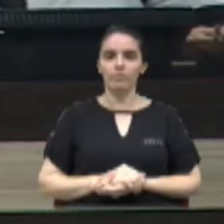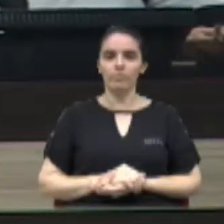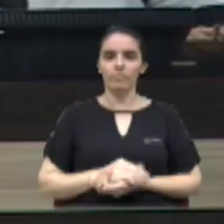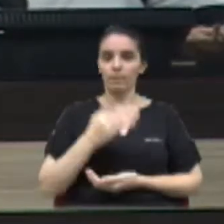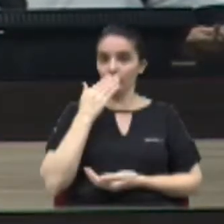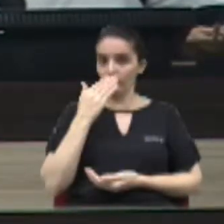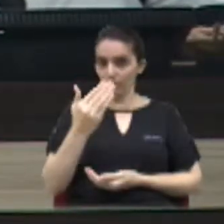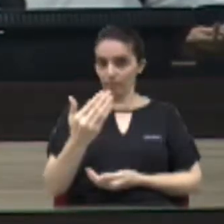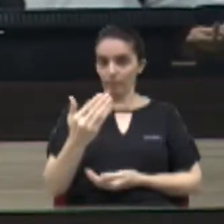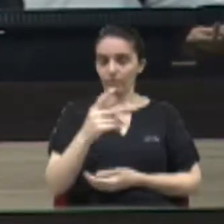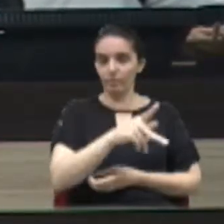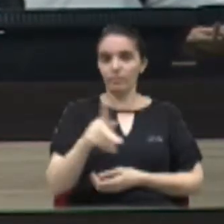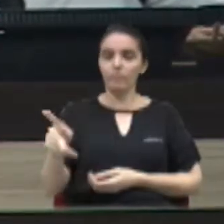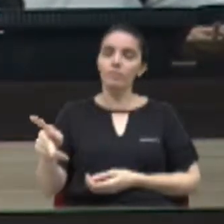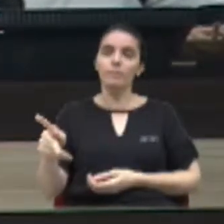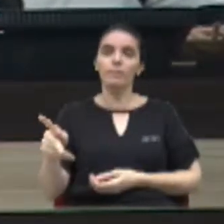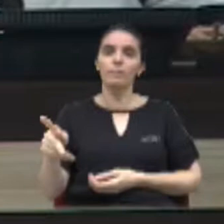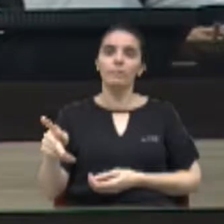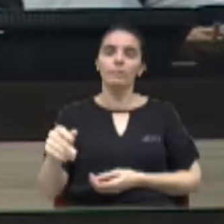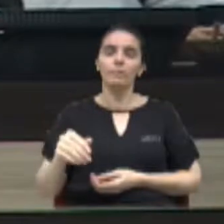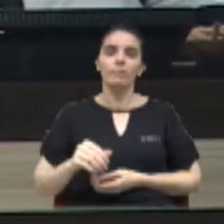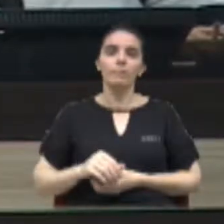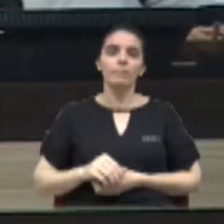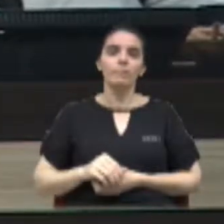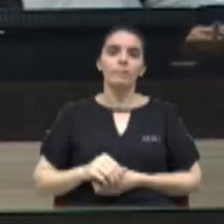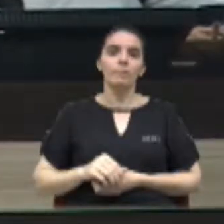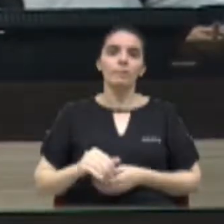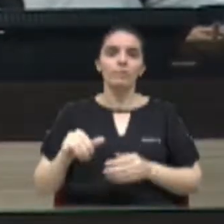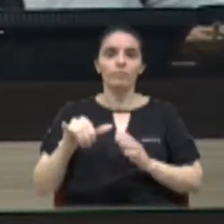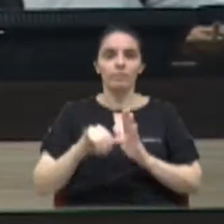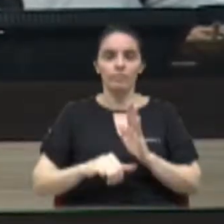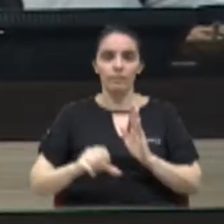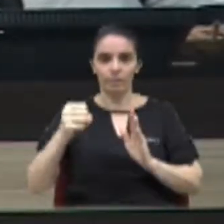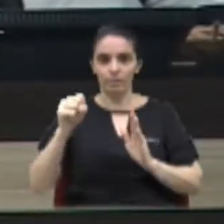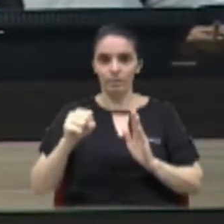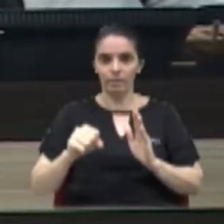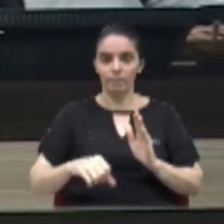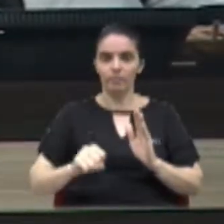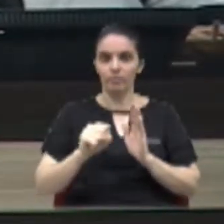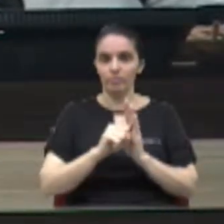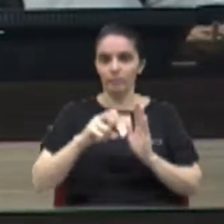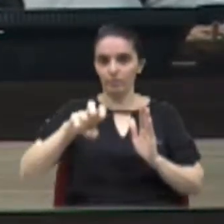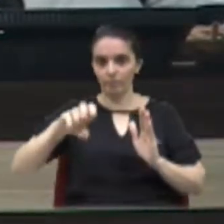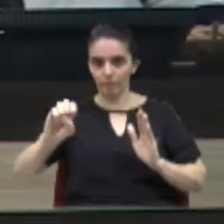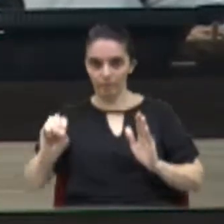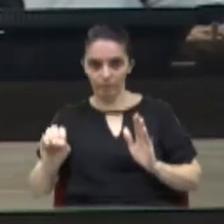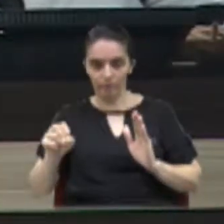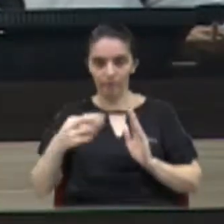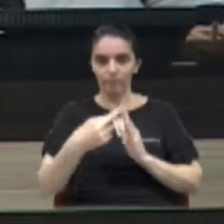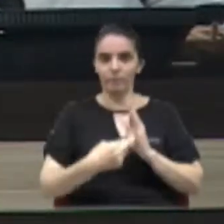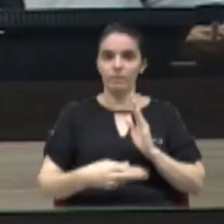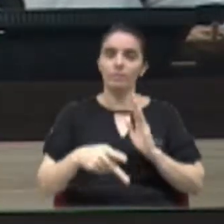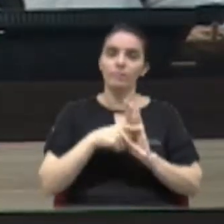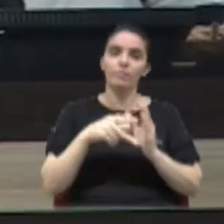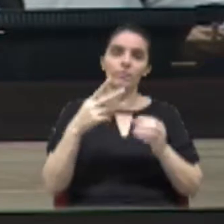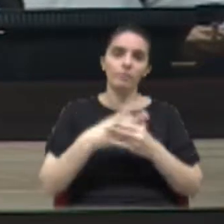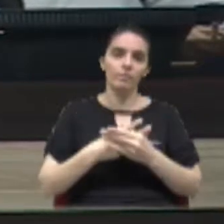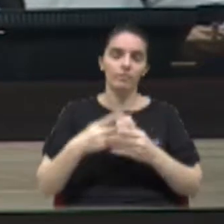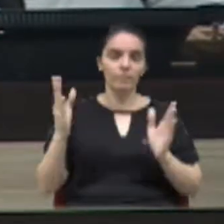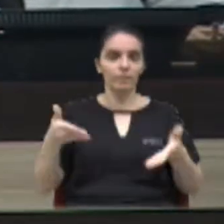Requeremos a presidência da mesa diretora, nos termos do inciso 8º do artigo 58 do Regimento Interno da Câmara Municipal de Limeira, que seja